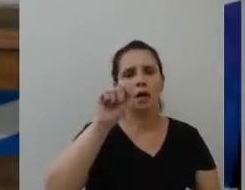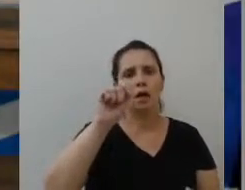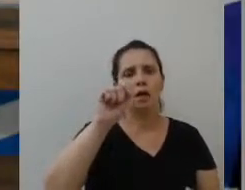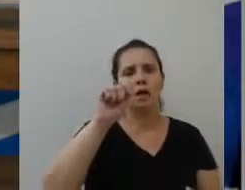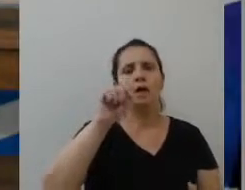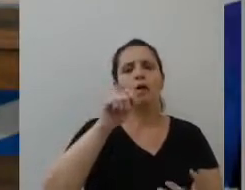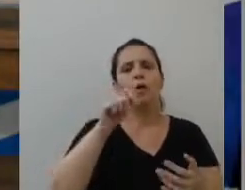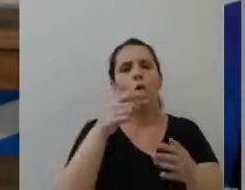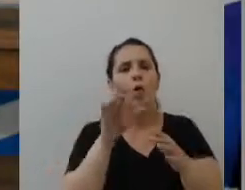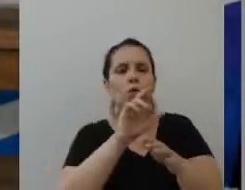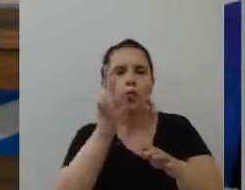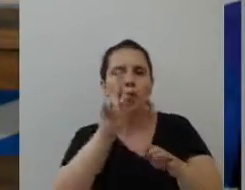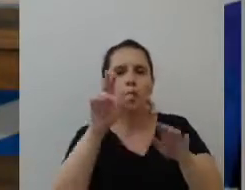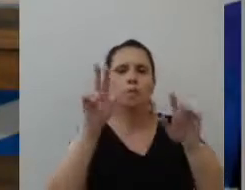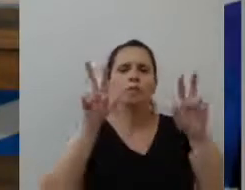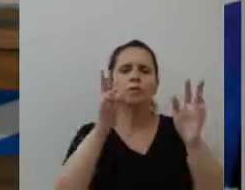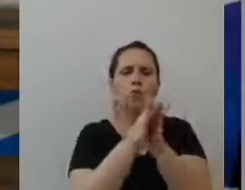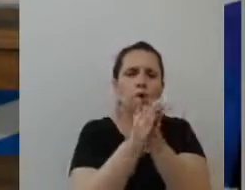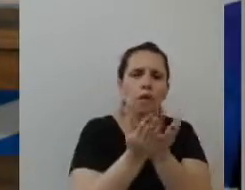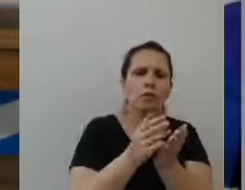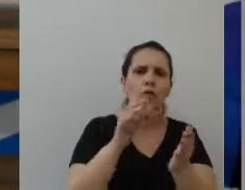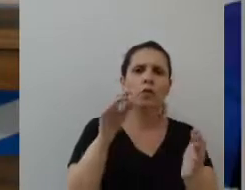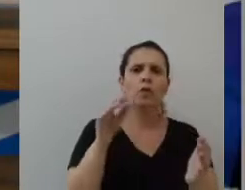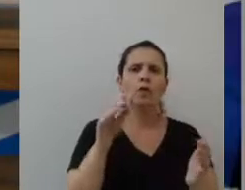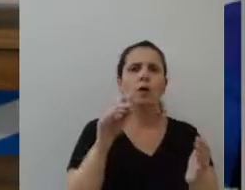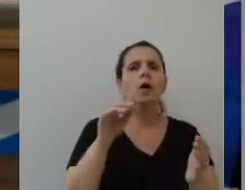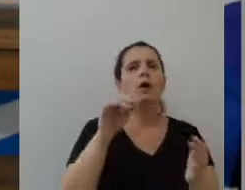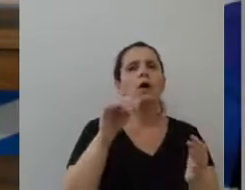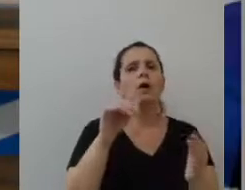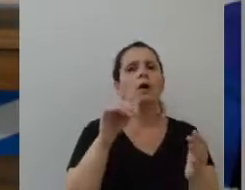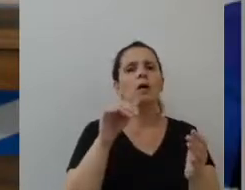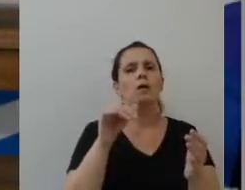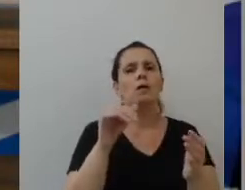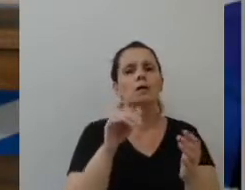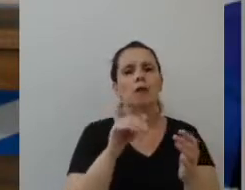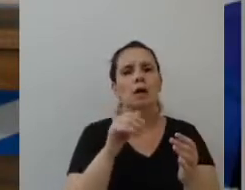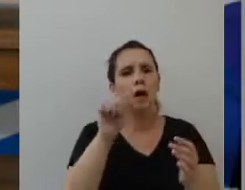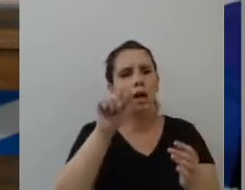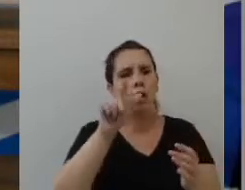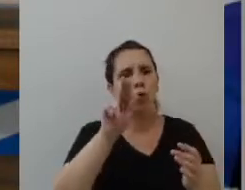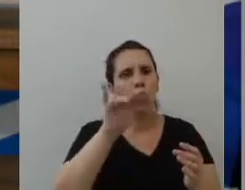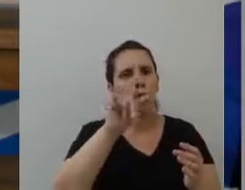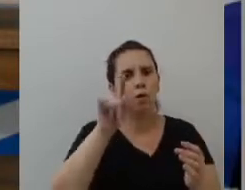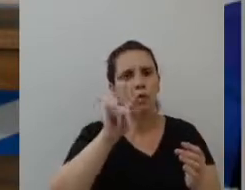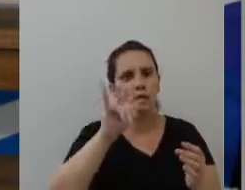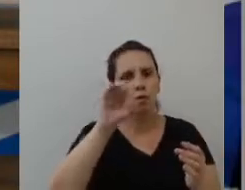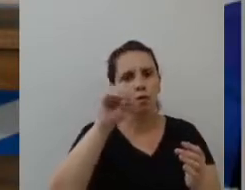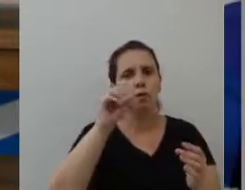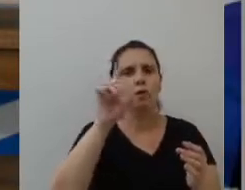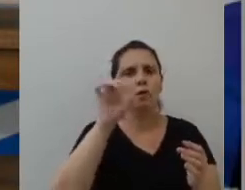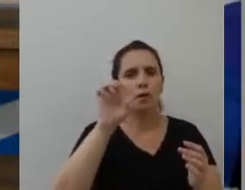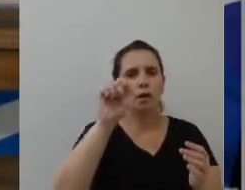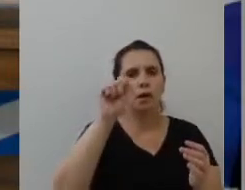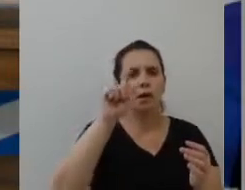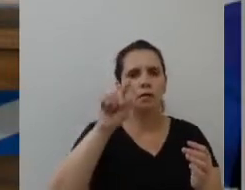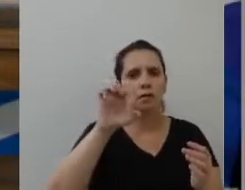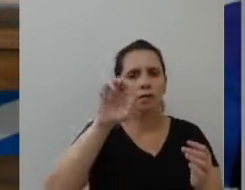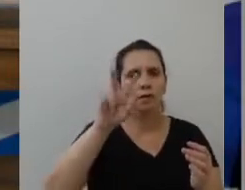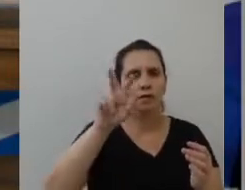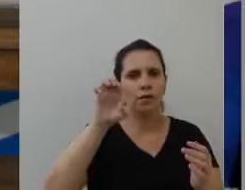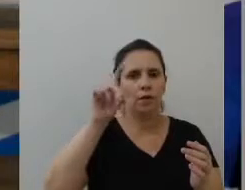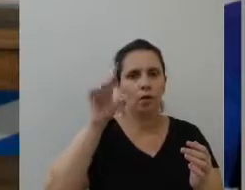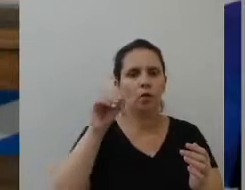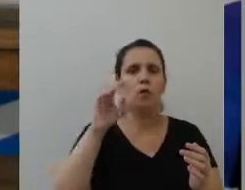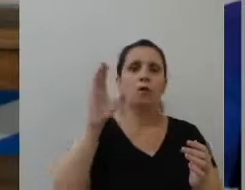ano que a gente tem que estudar. José de Alencar, Machado de Assis, Aloysio de Azevedo, de O Curtiço, Álvares de Azevedo,